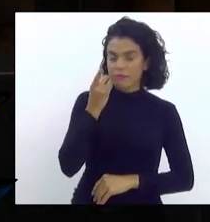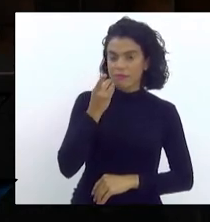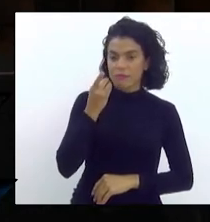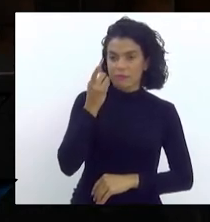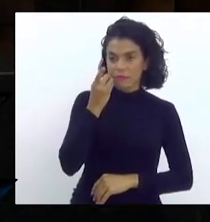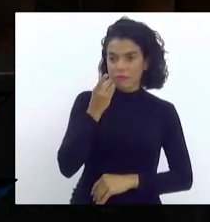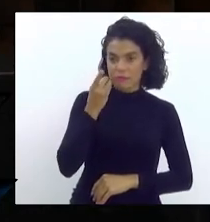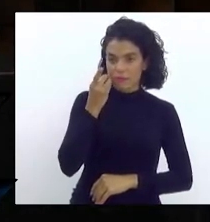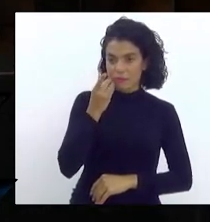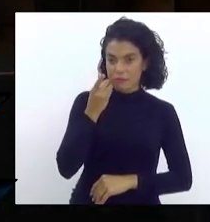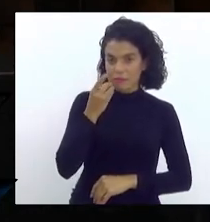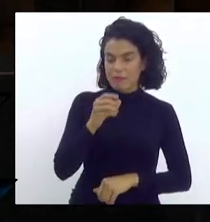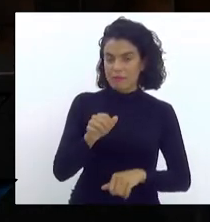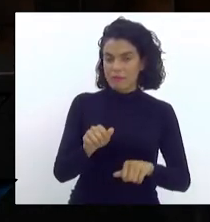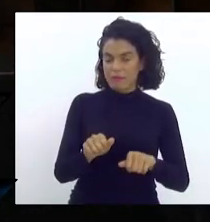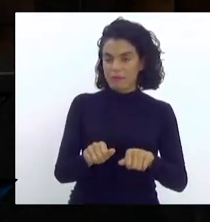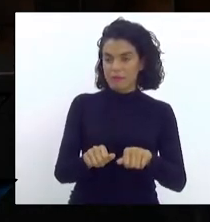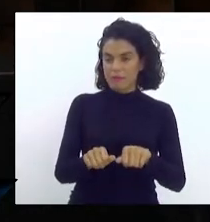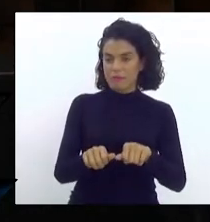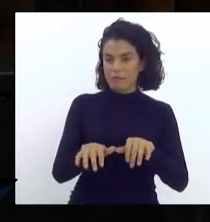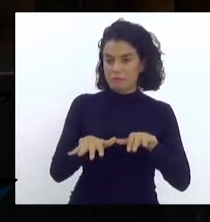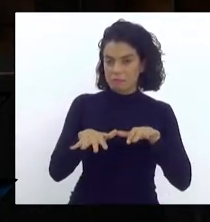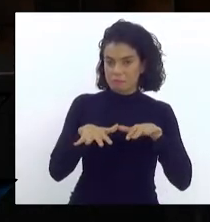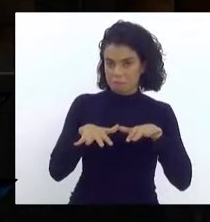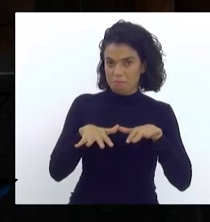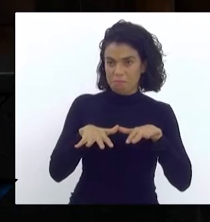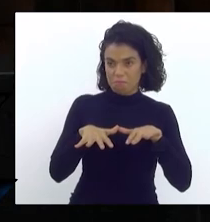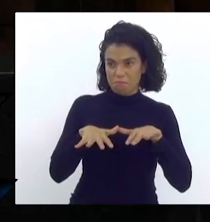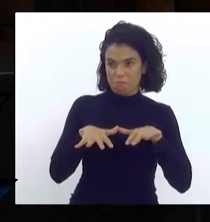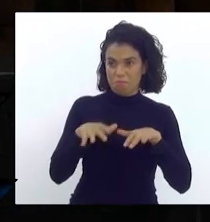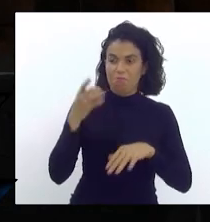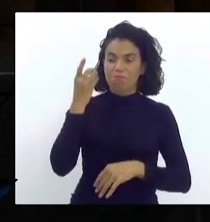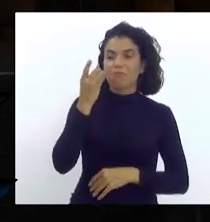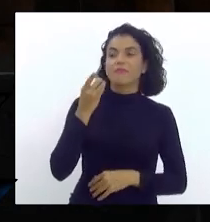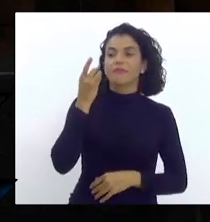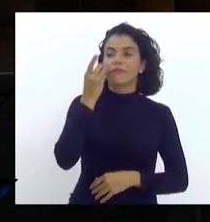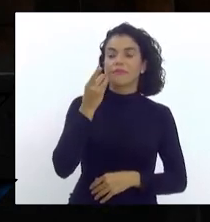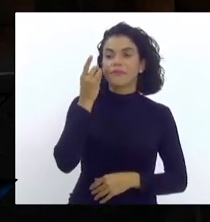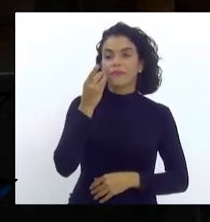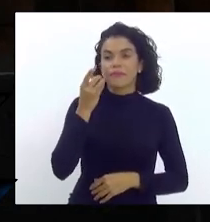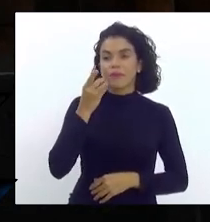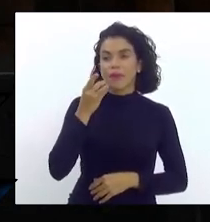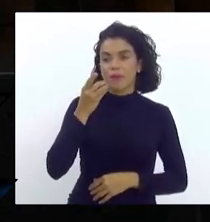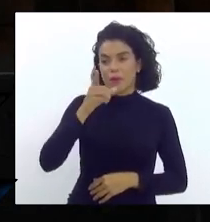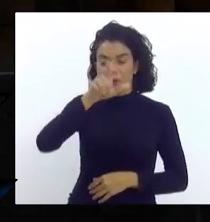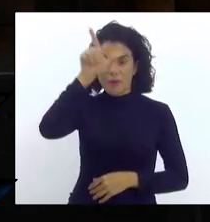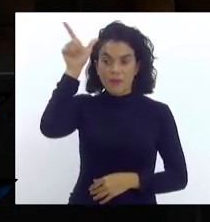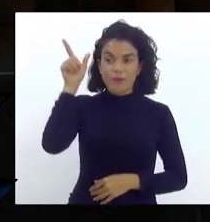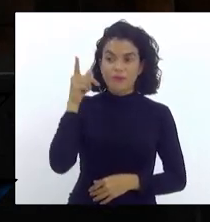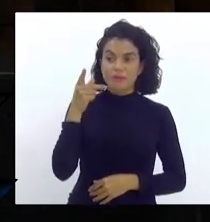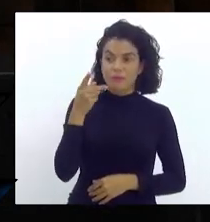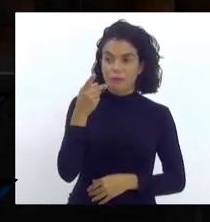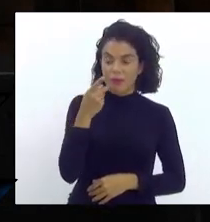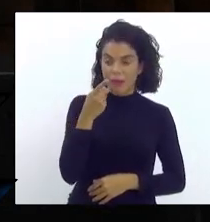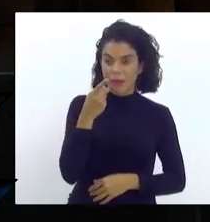dirigindo essa sessão, nosso nobre deputado Luiz Paulo